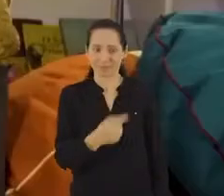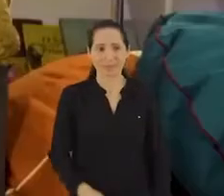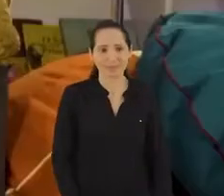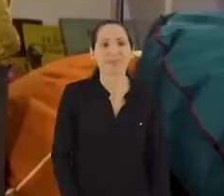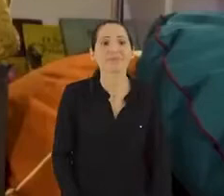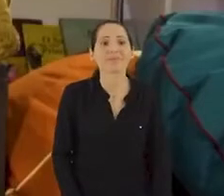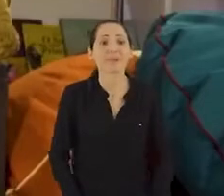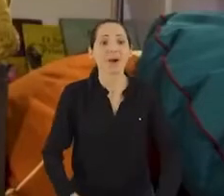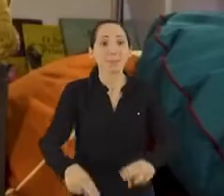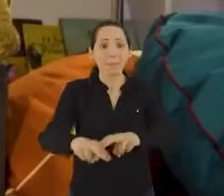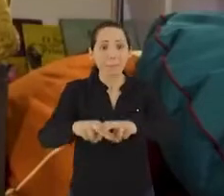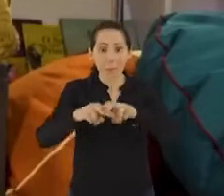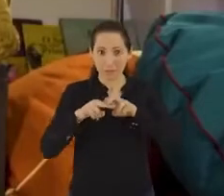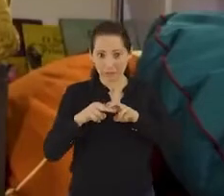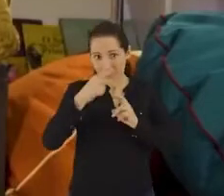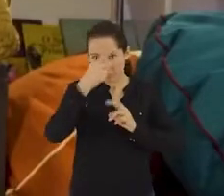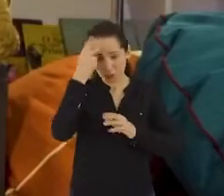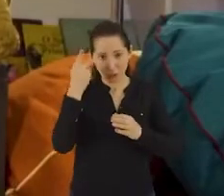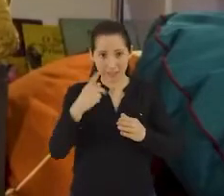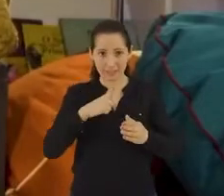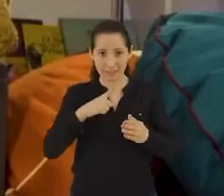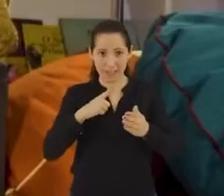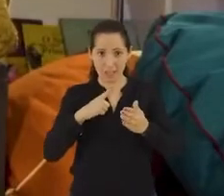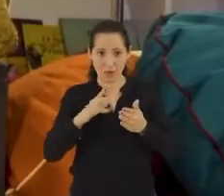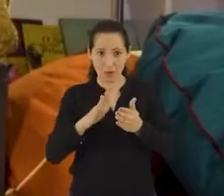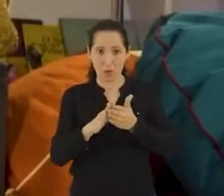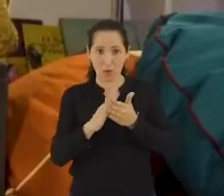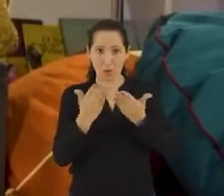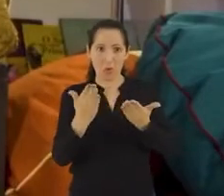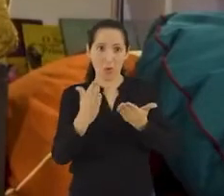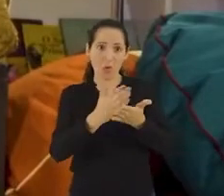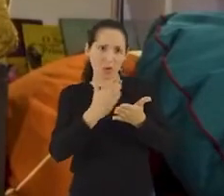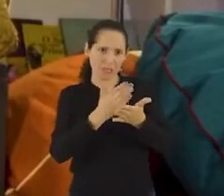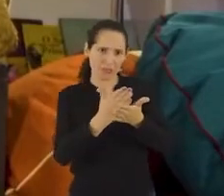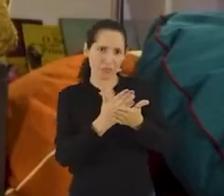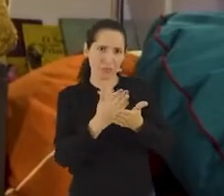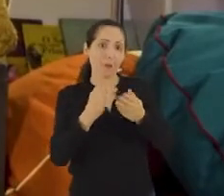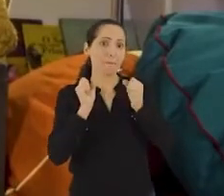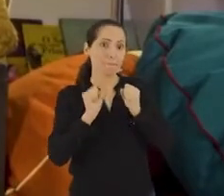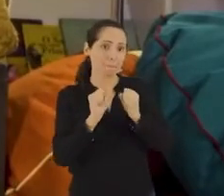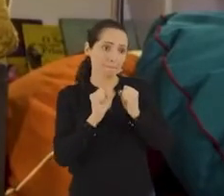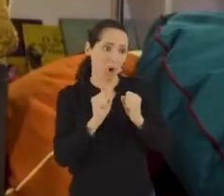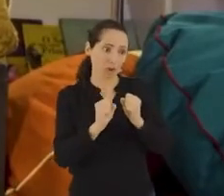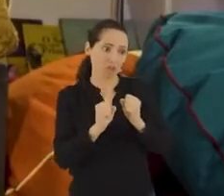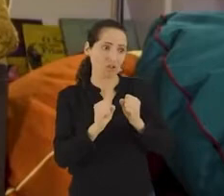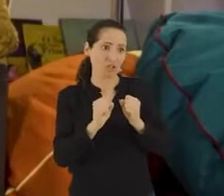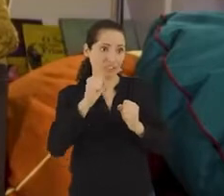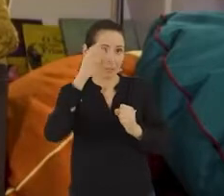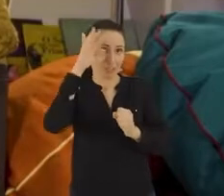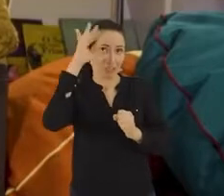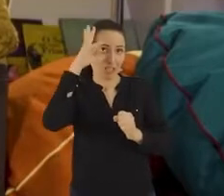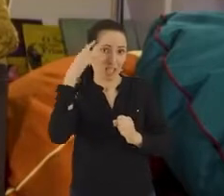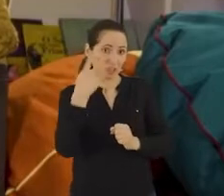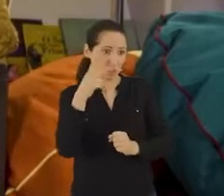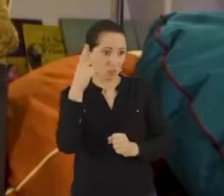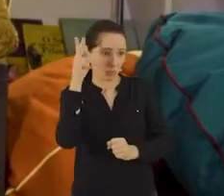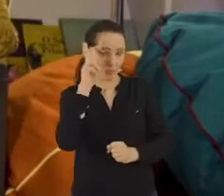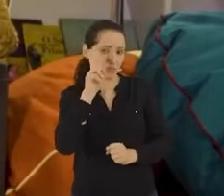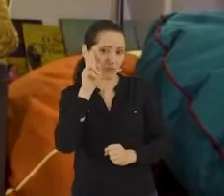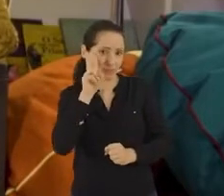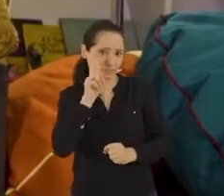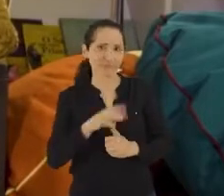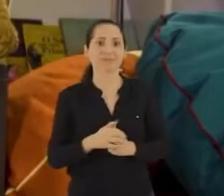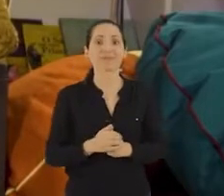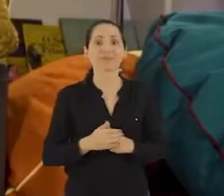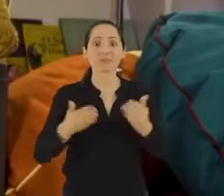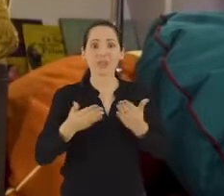Por isso, quem tem o livro nas mãos pode narrar com sua própria versão. E hoje